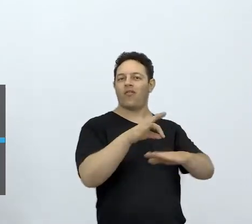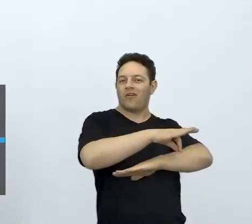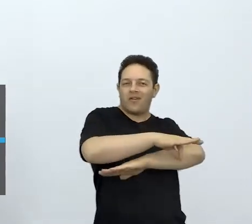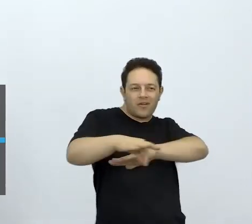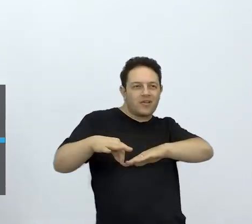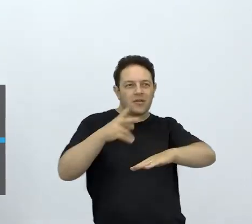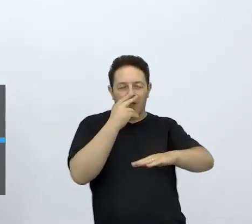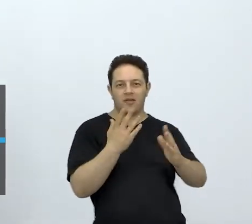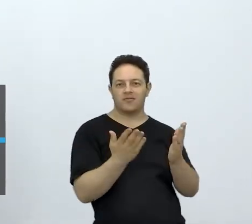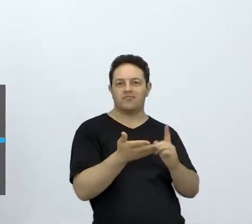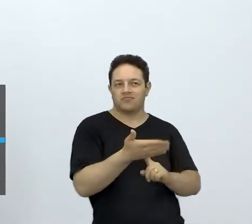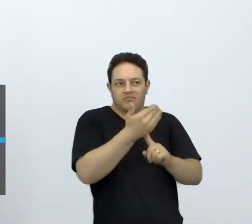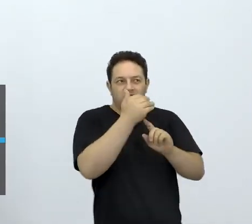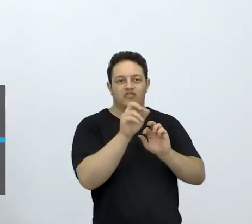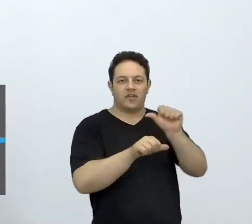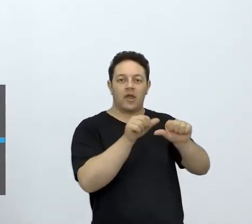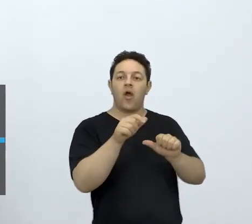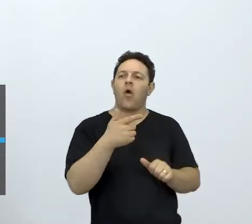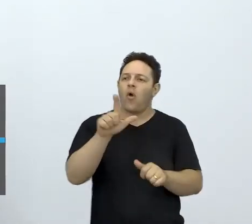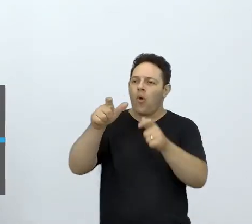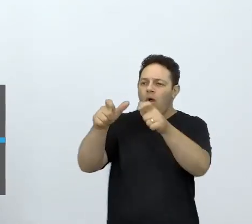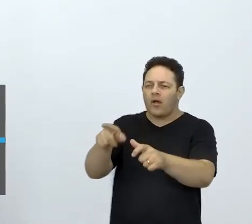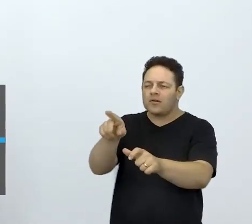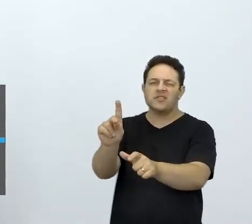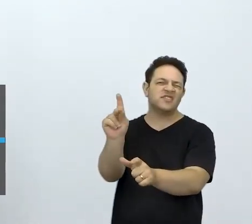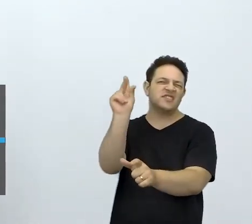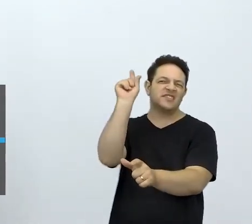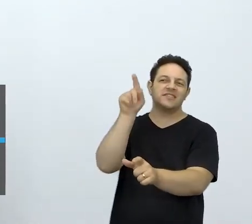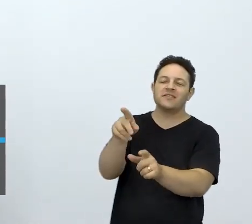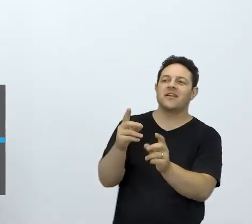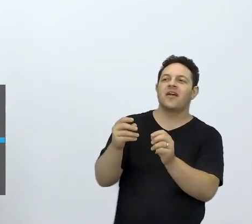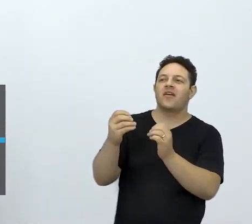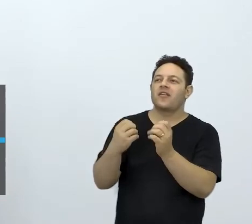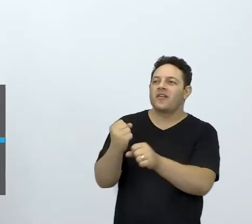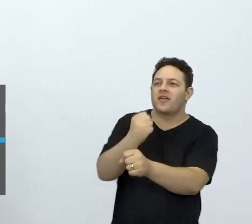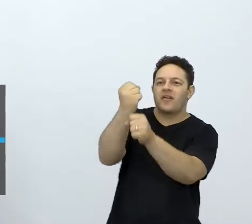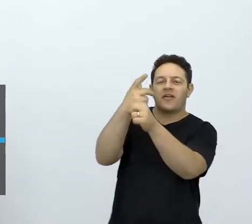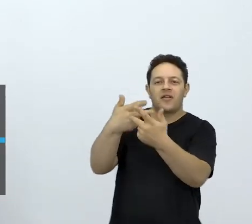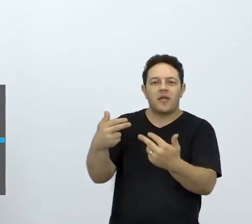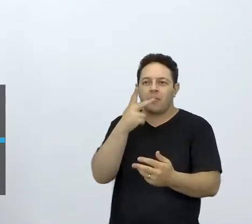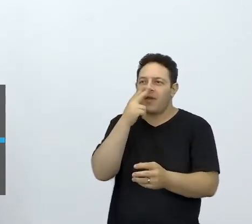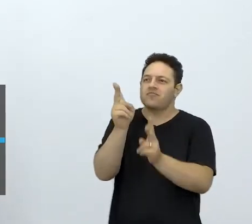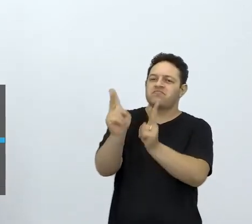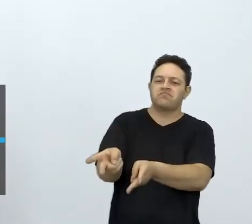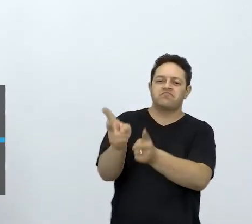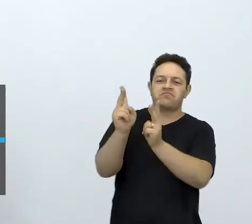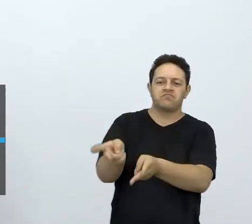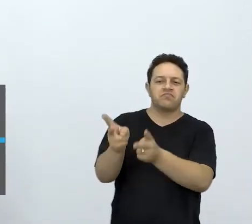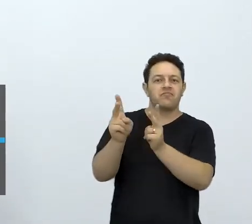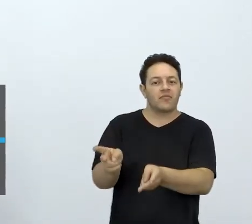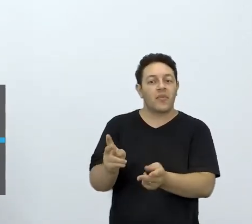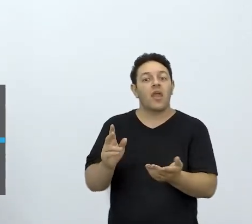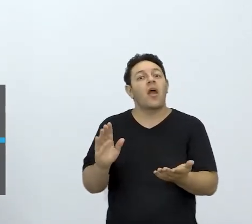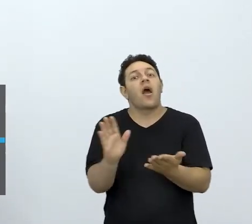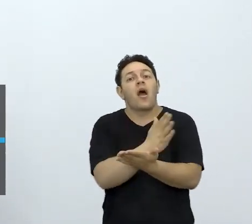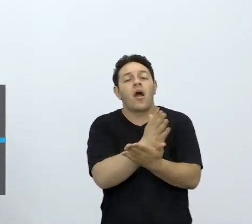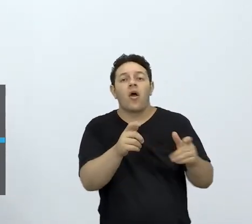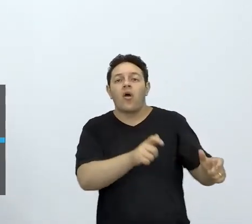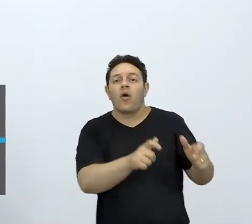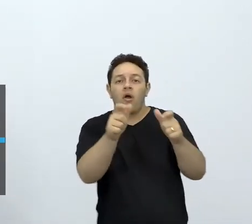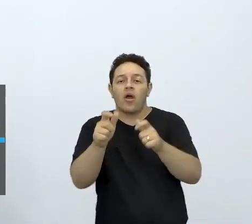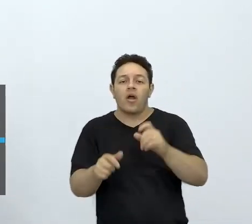moderna, e tem lugares que são mais antigos, né, que viveram aí, que permanecem, e alguns lugares no Brasil tem